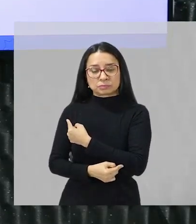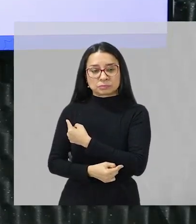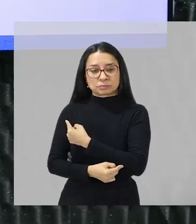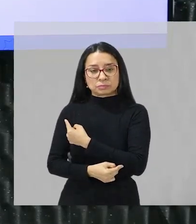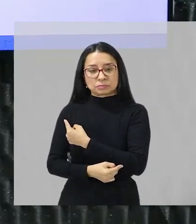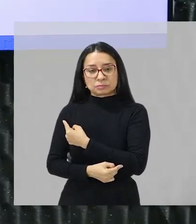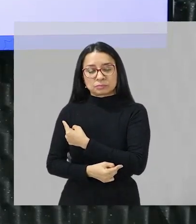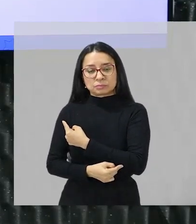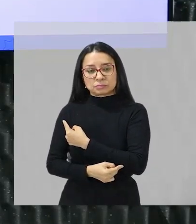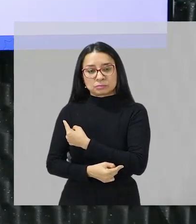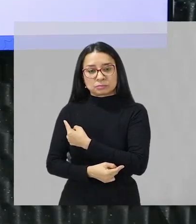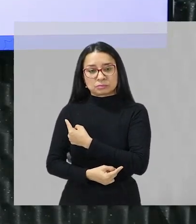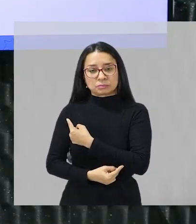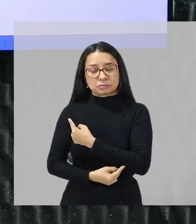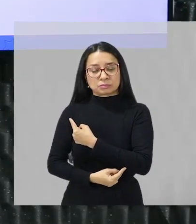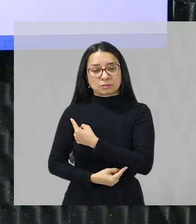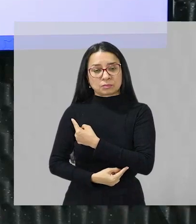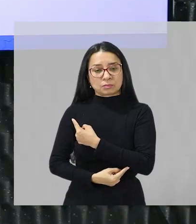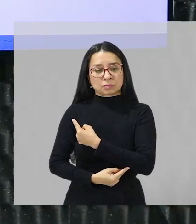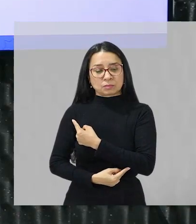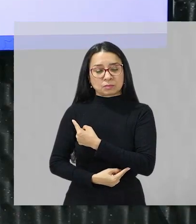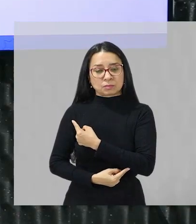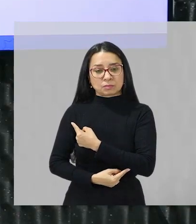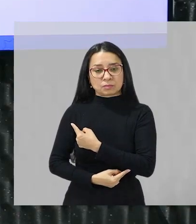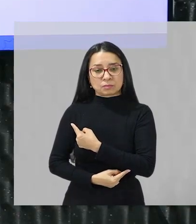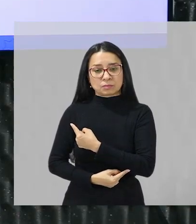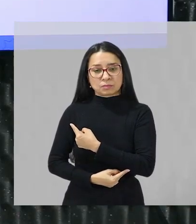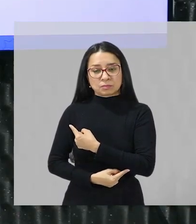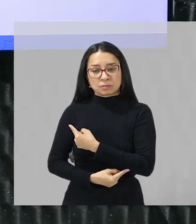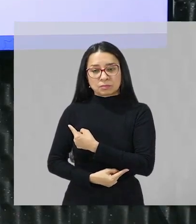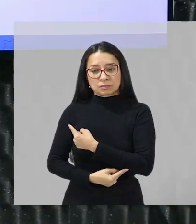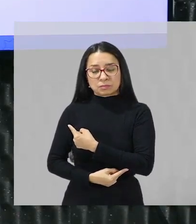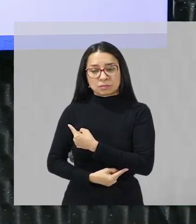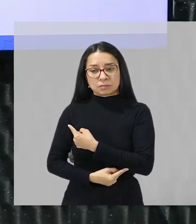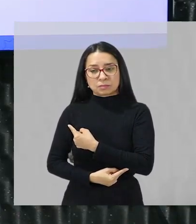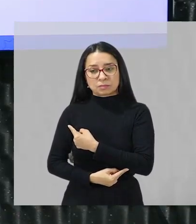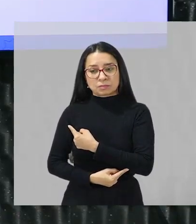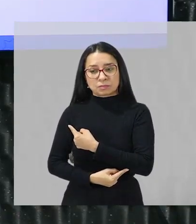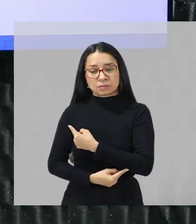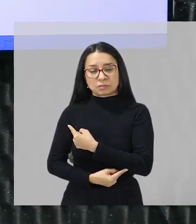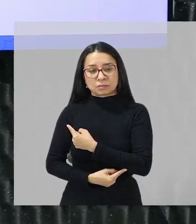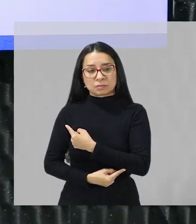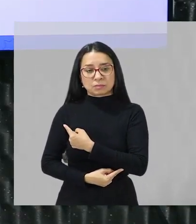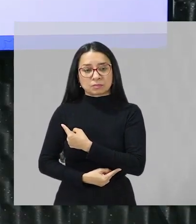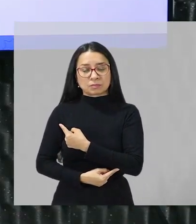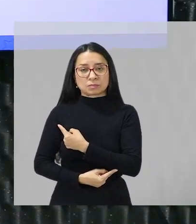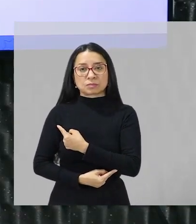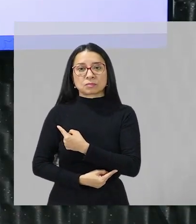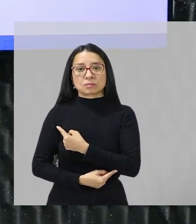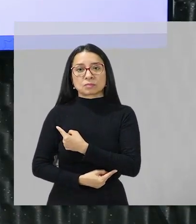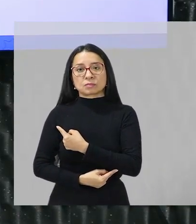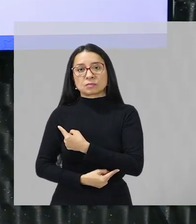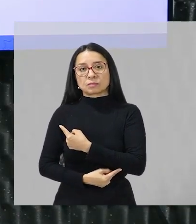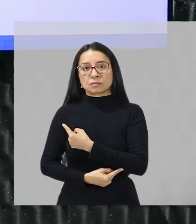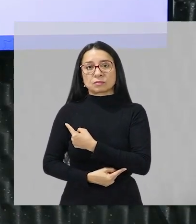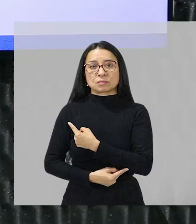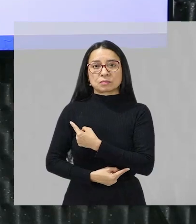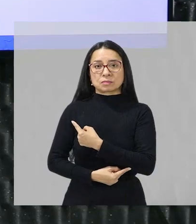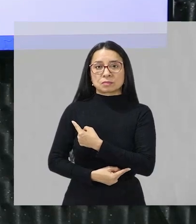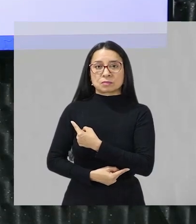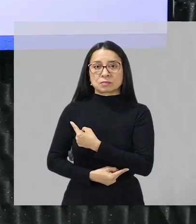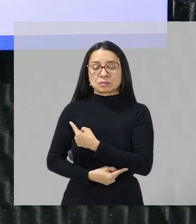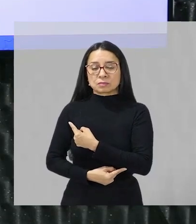características físicas, econômicas e sociais, destacando negativamente aqueles que se apresentam